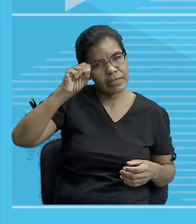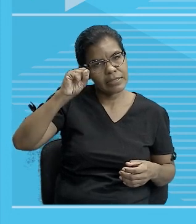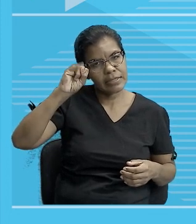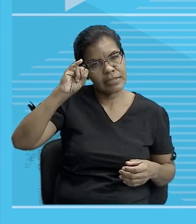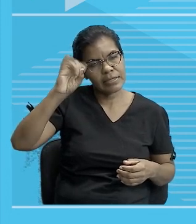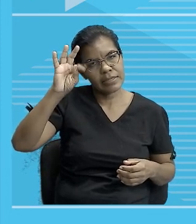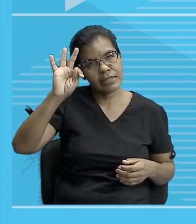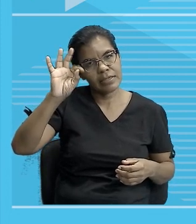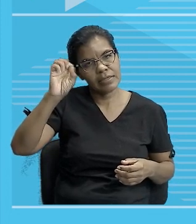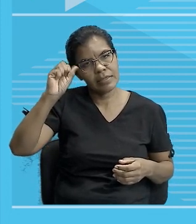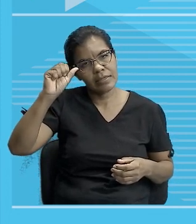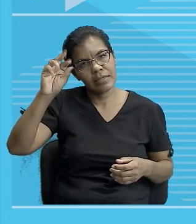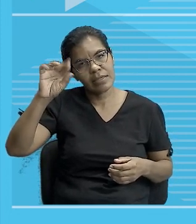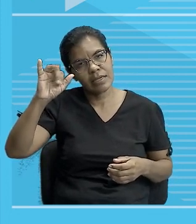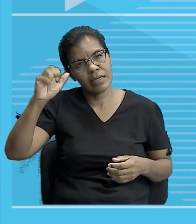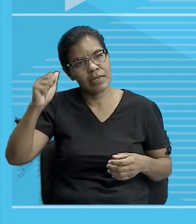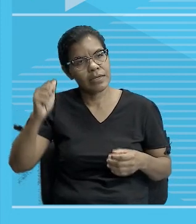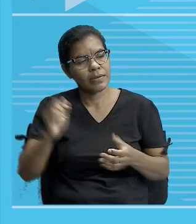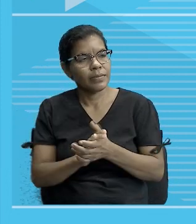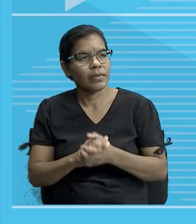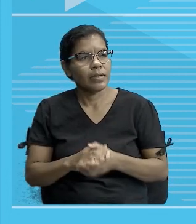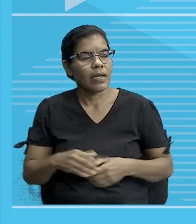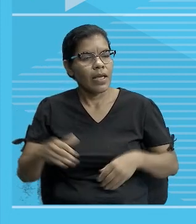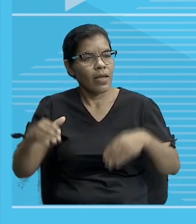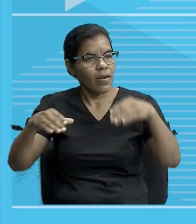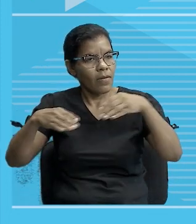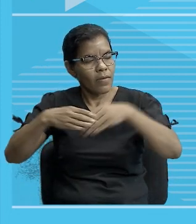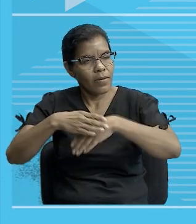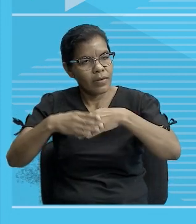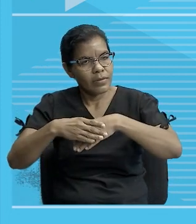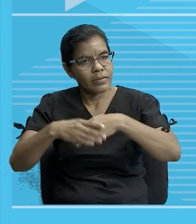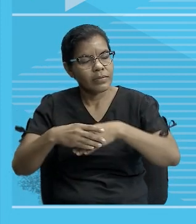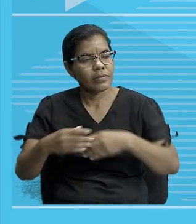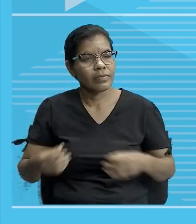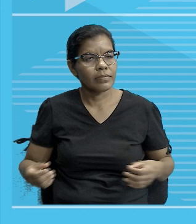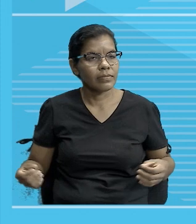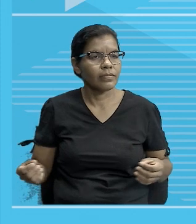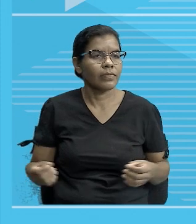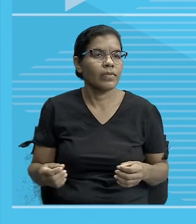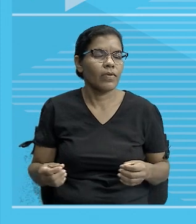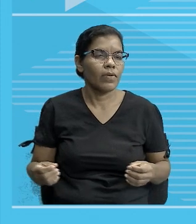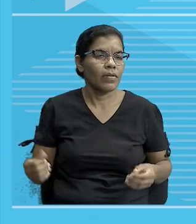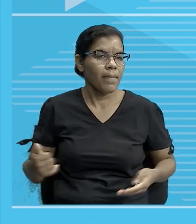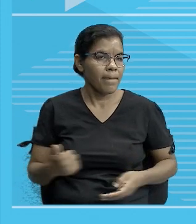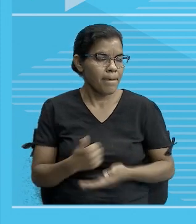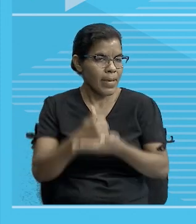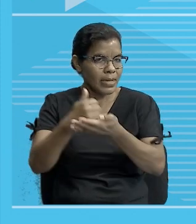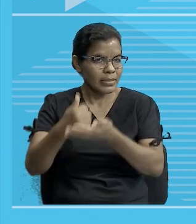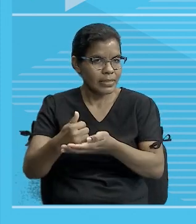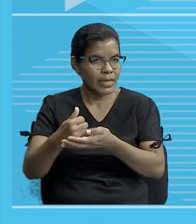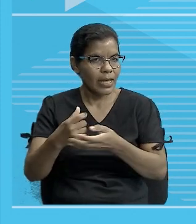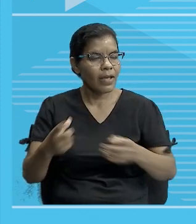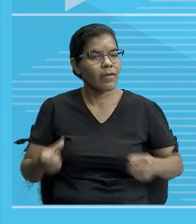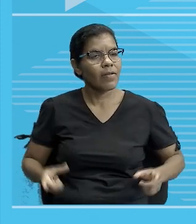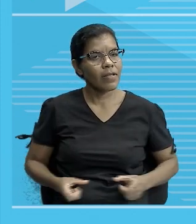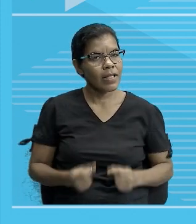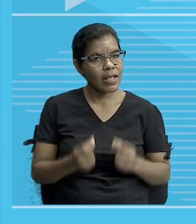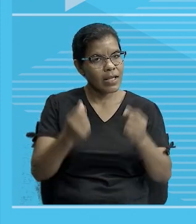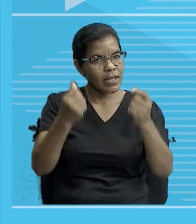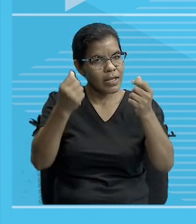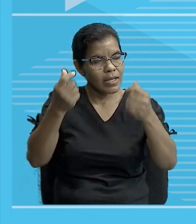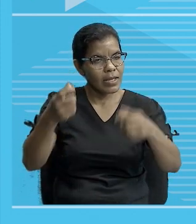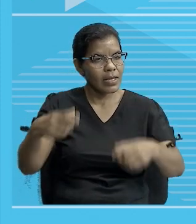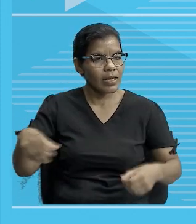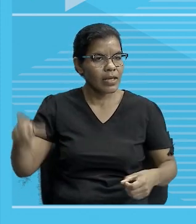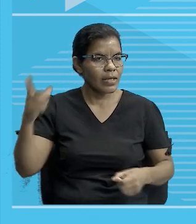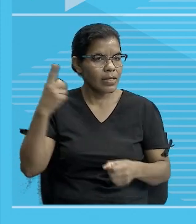uma estratégia de direito de voto apenas aquele que tem uma renda mínima. Os pobres